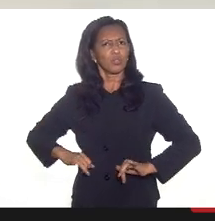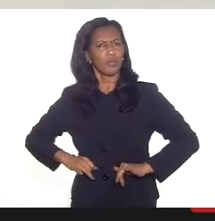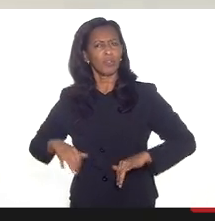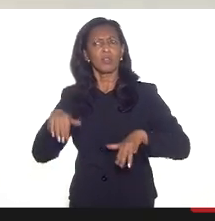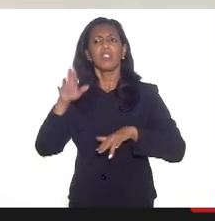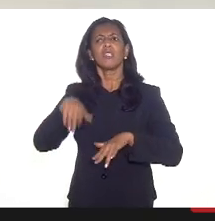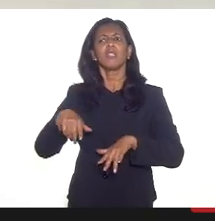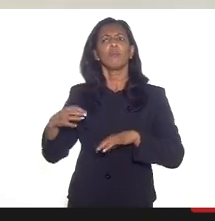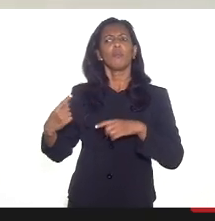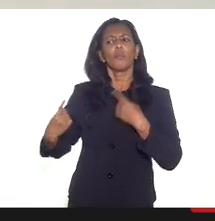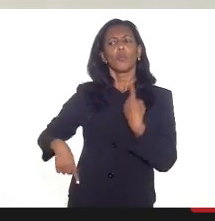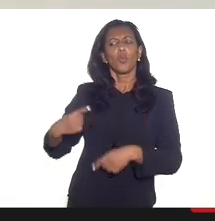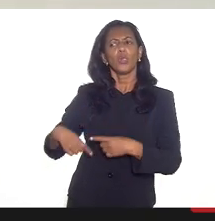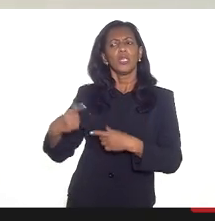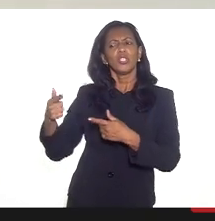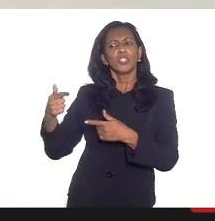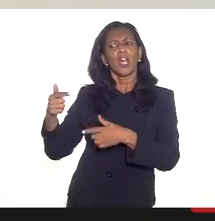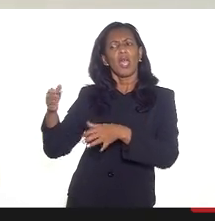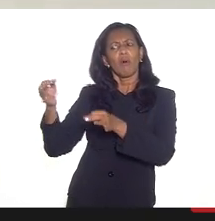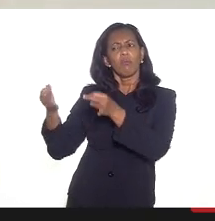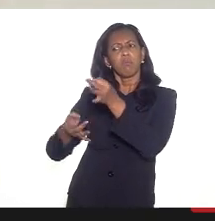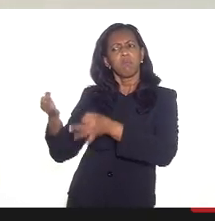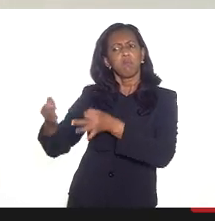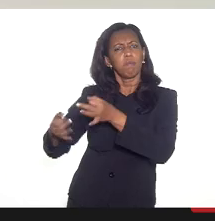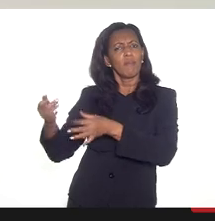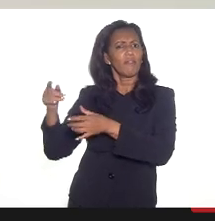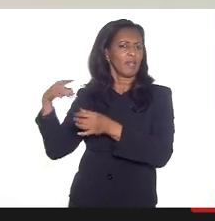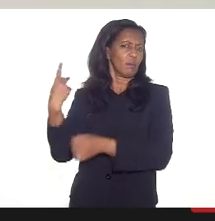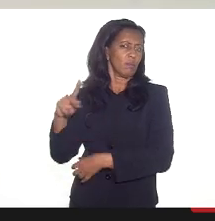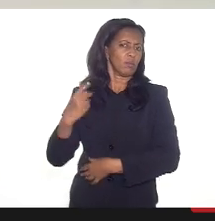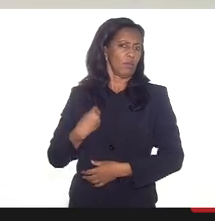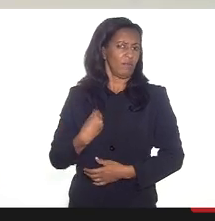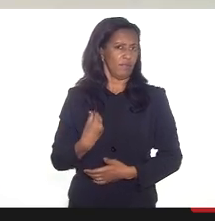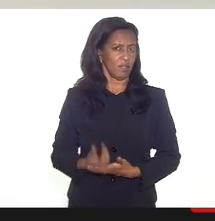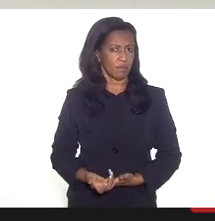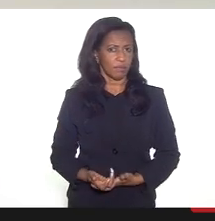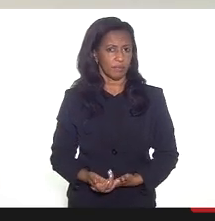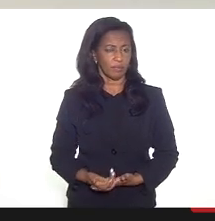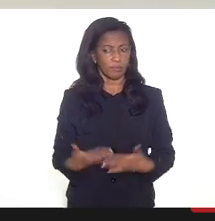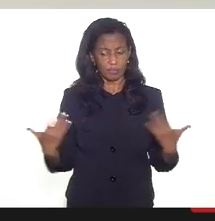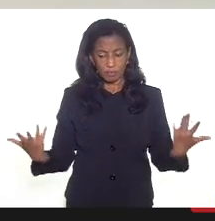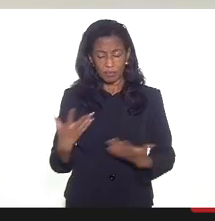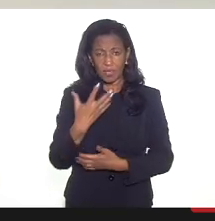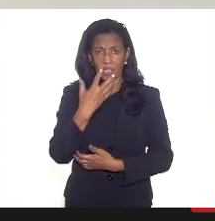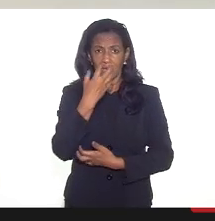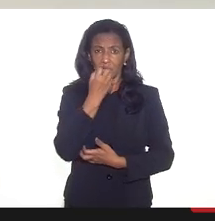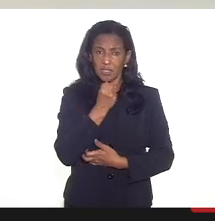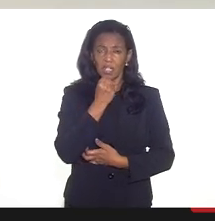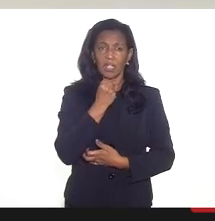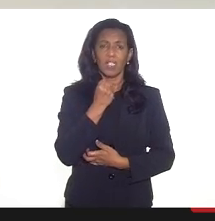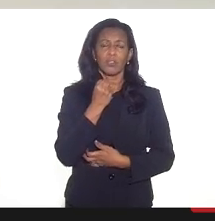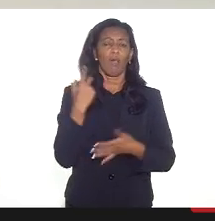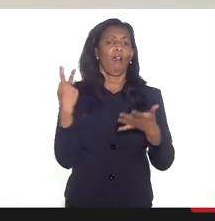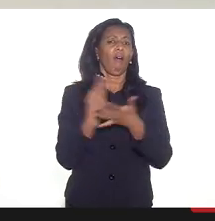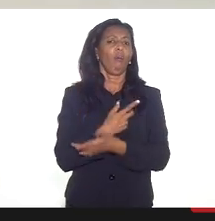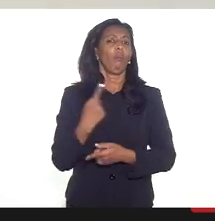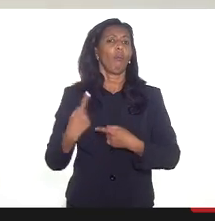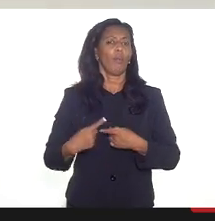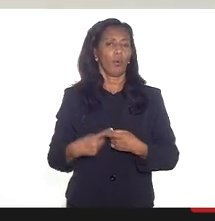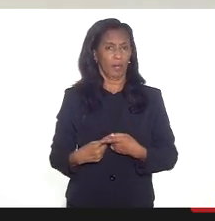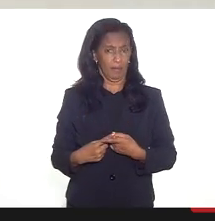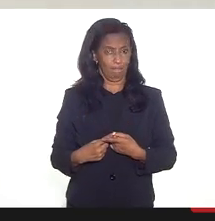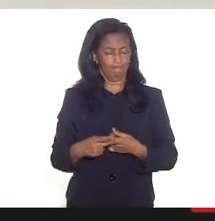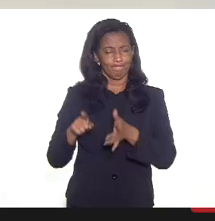políticas públicas seriam adequadas para elas. Agora, esse silêncio da mulher, ele acontece por quê?